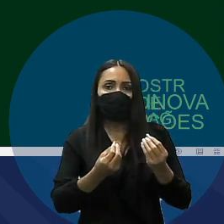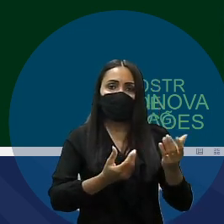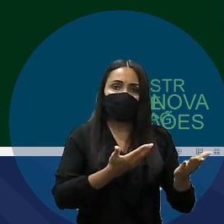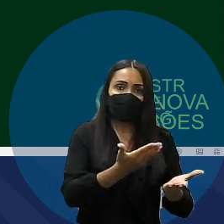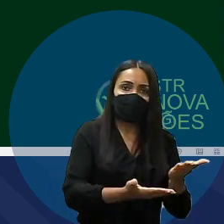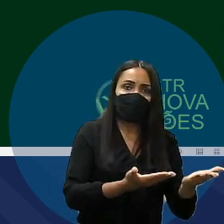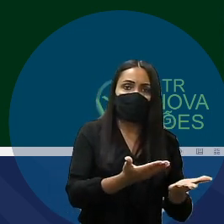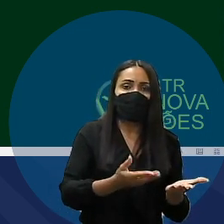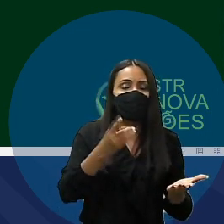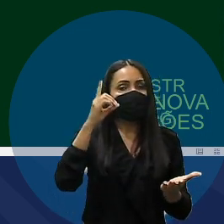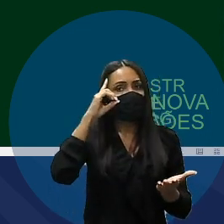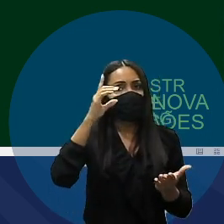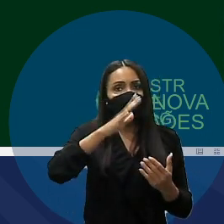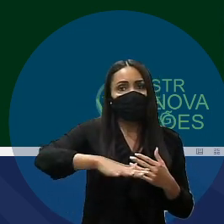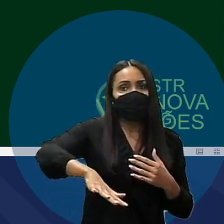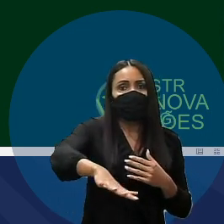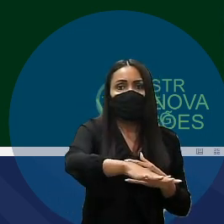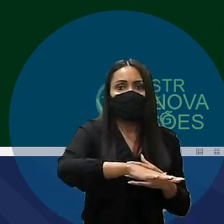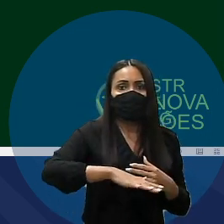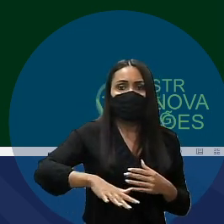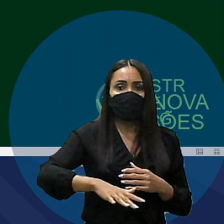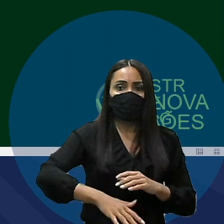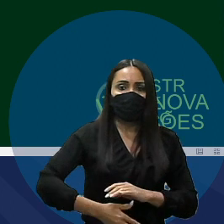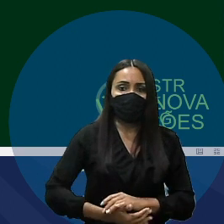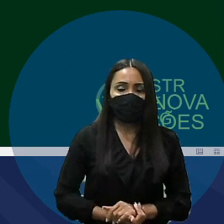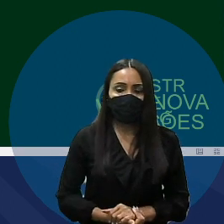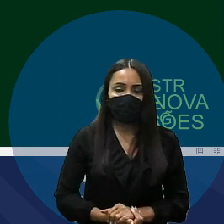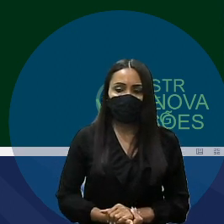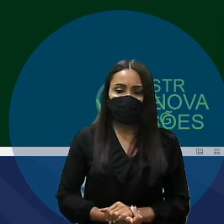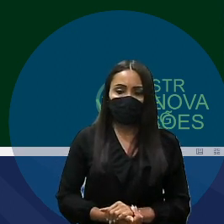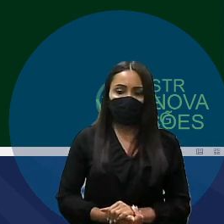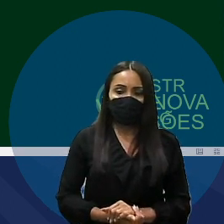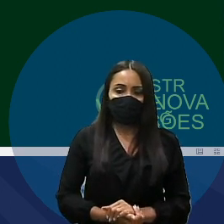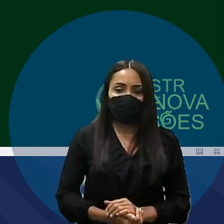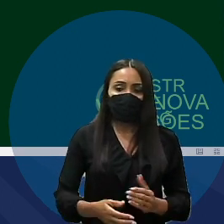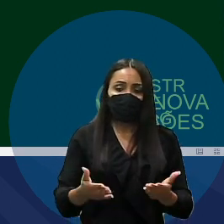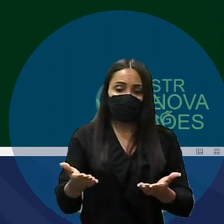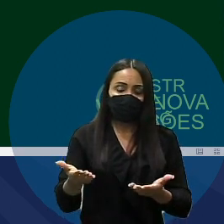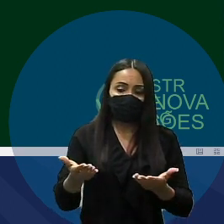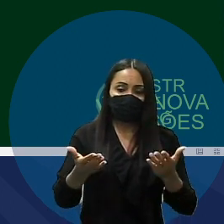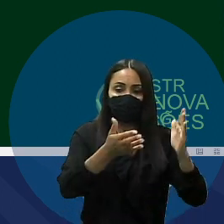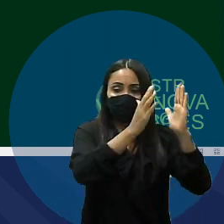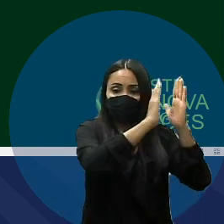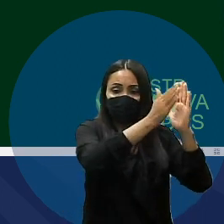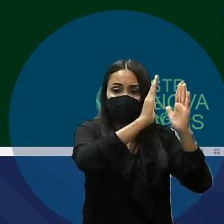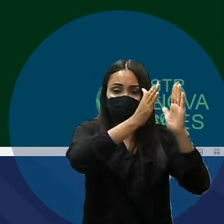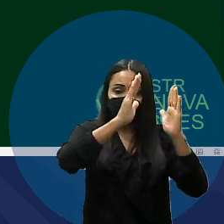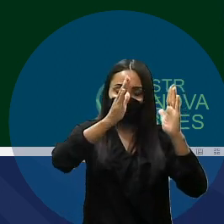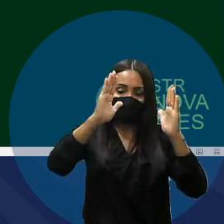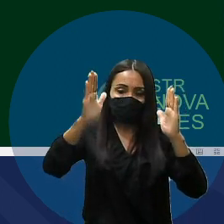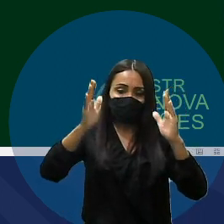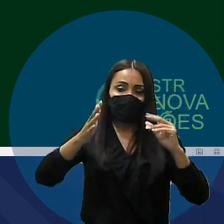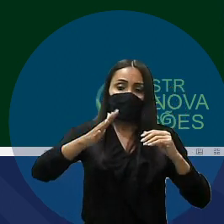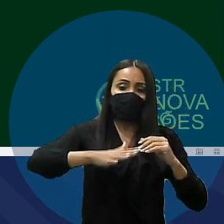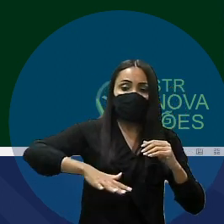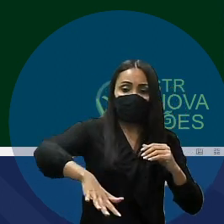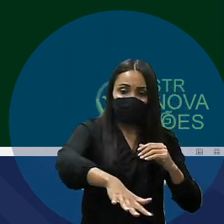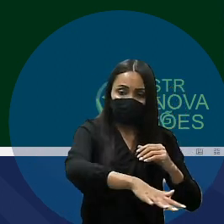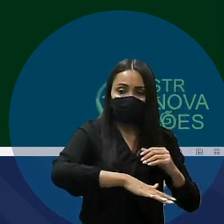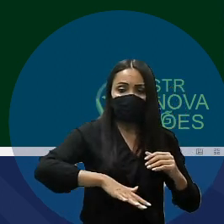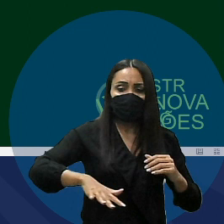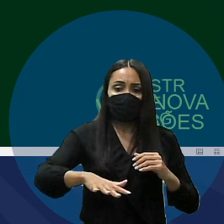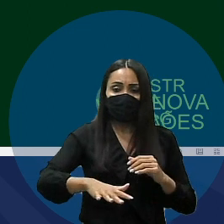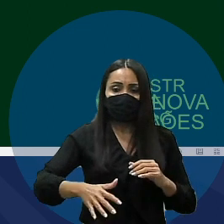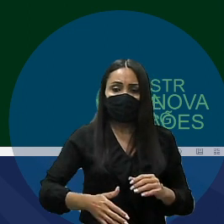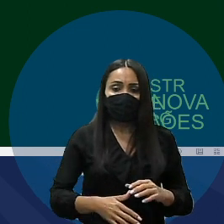nossos espaços. Assim que eu cheguei, a biblioteca tinha mudado de lugar. Onde ela era bem espaçosa, hoje é o nosso